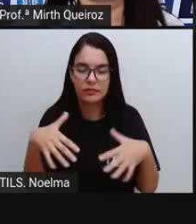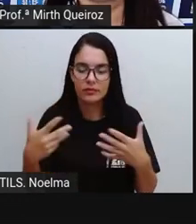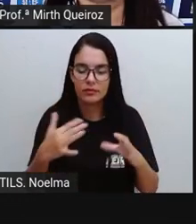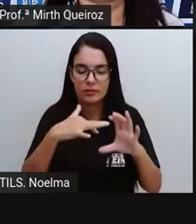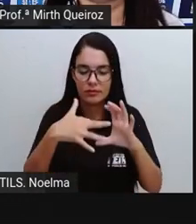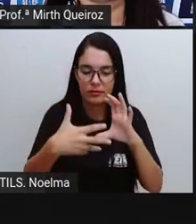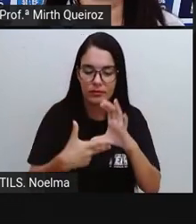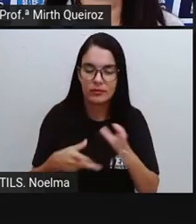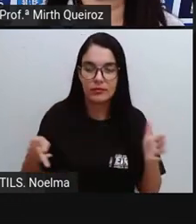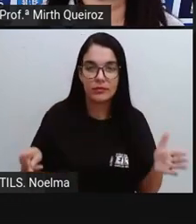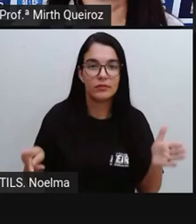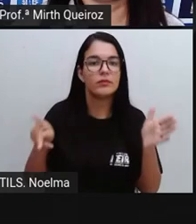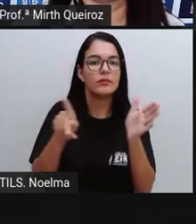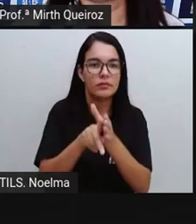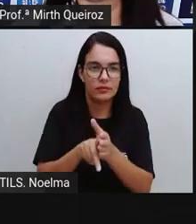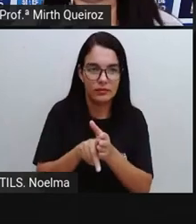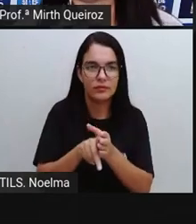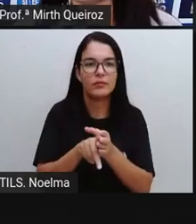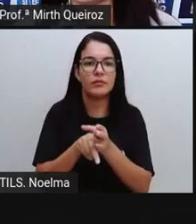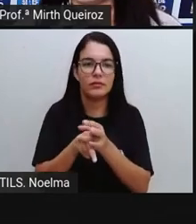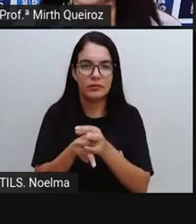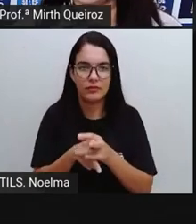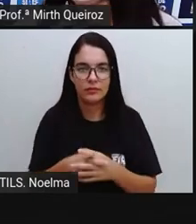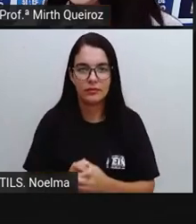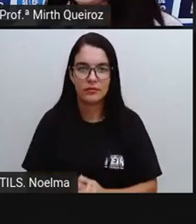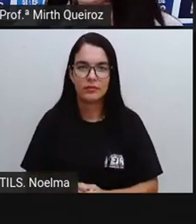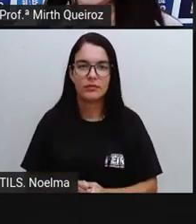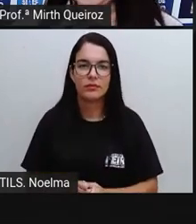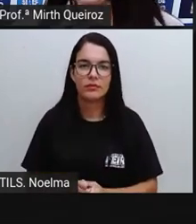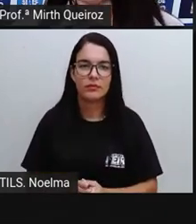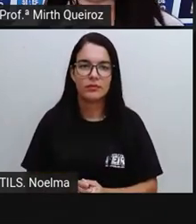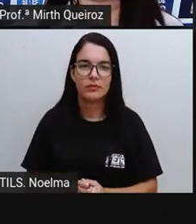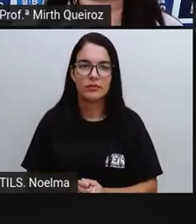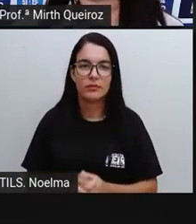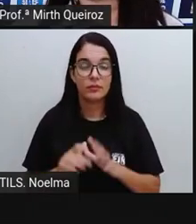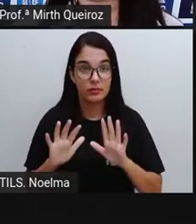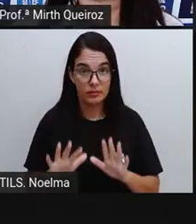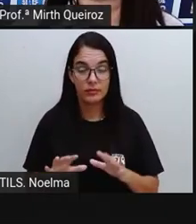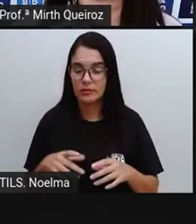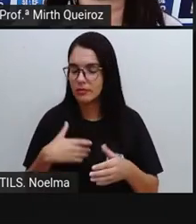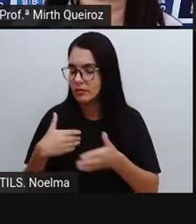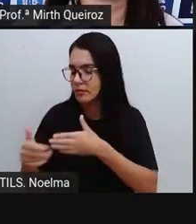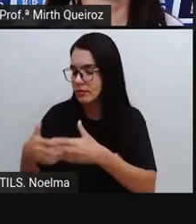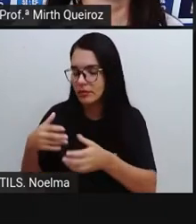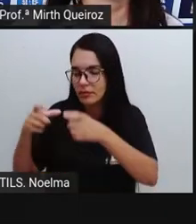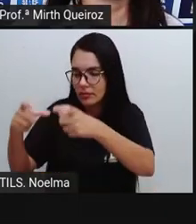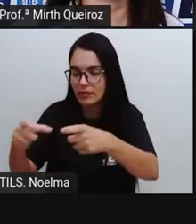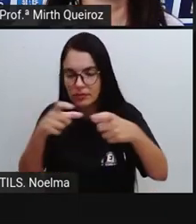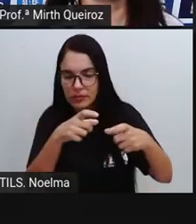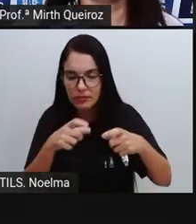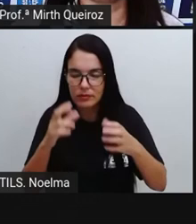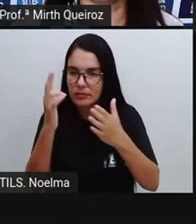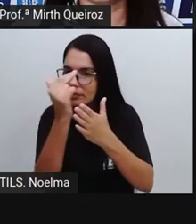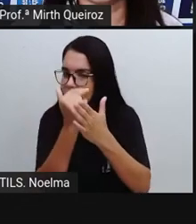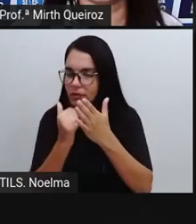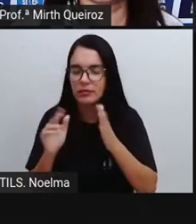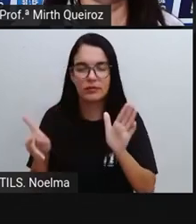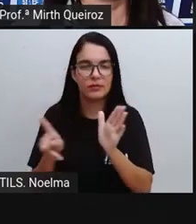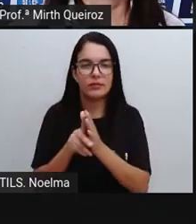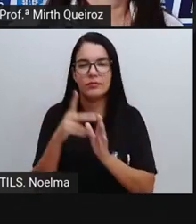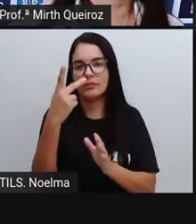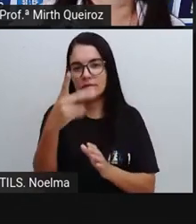características, eles devem permanecer tendo, né? Mas a posição vocês podem colocar da forma que vocês